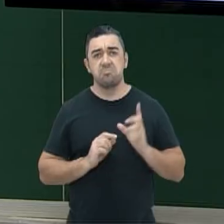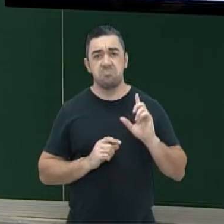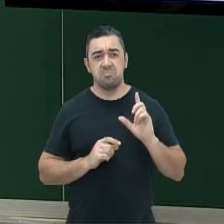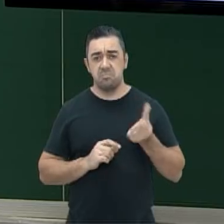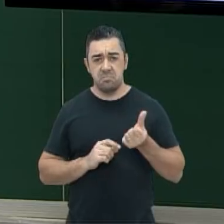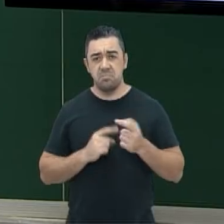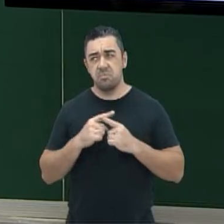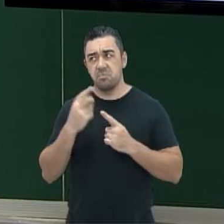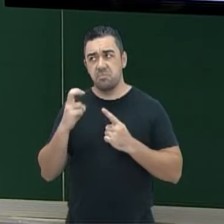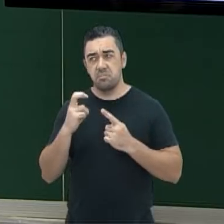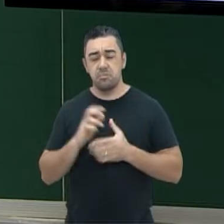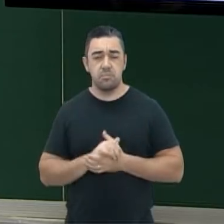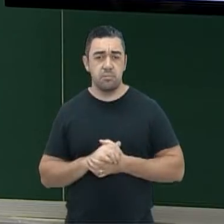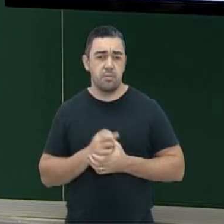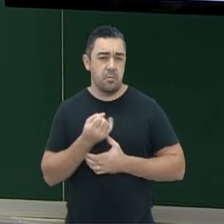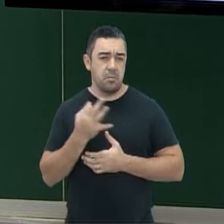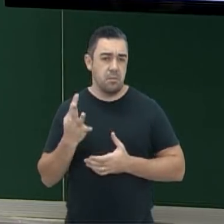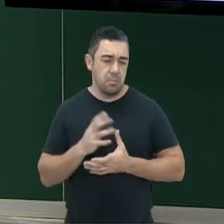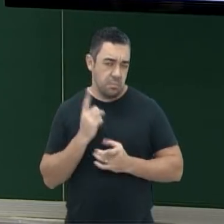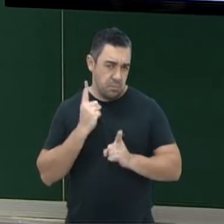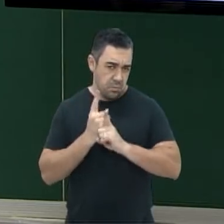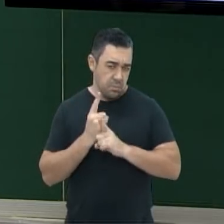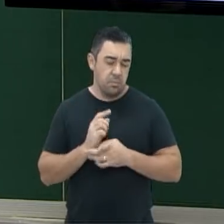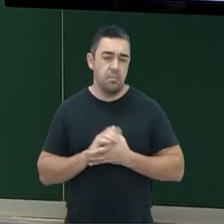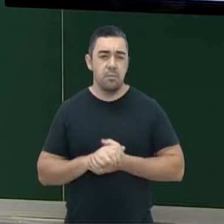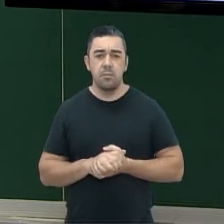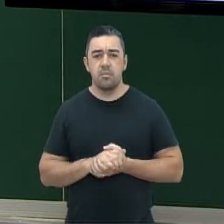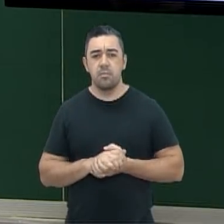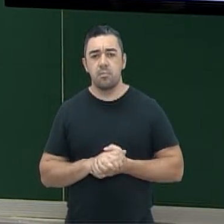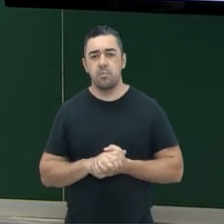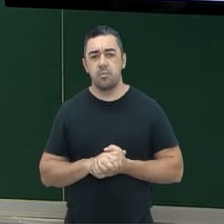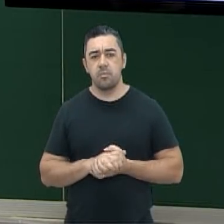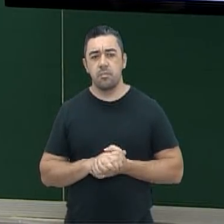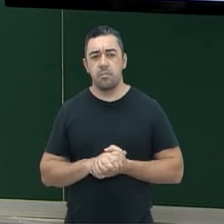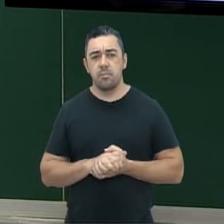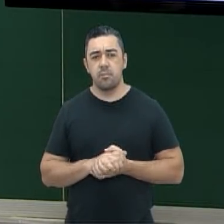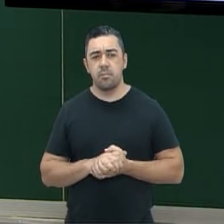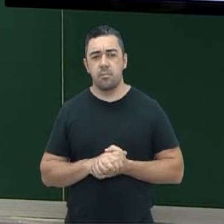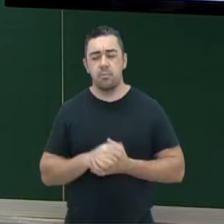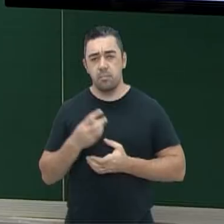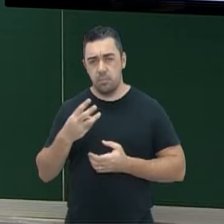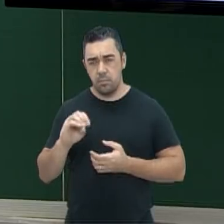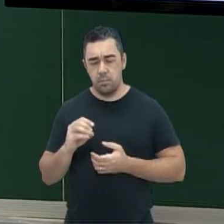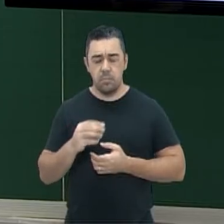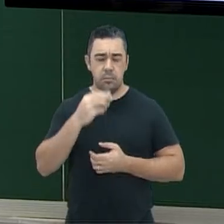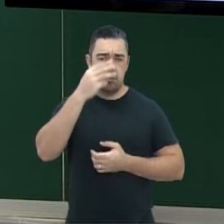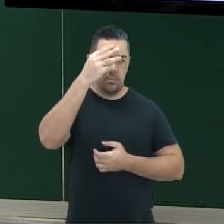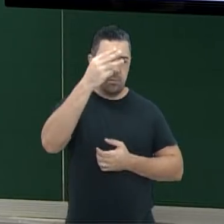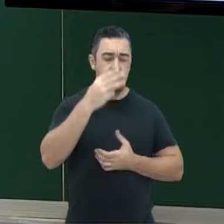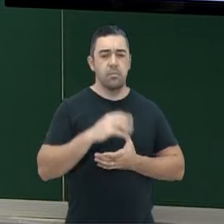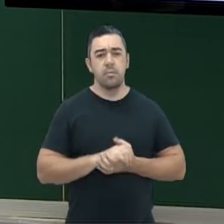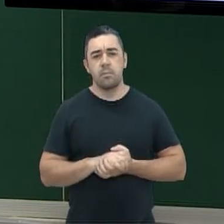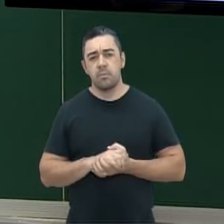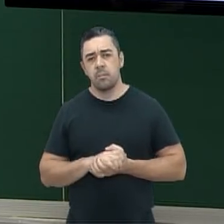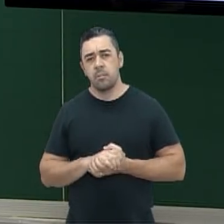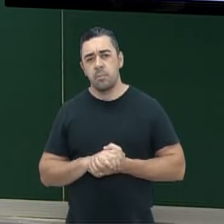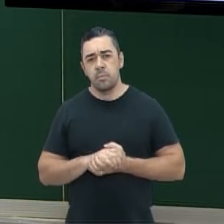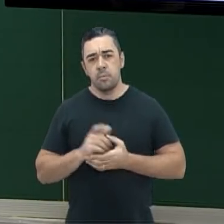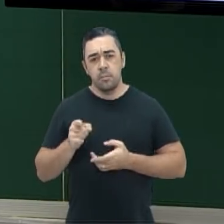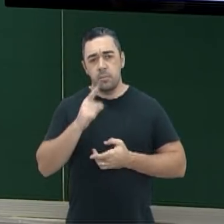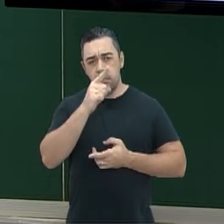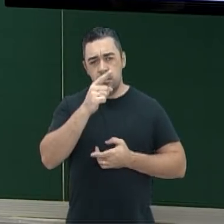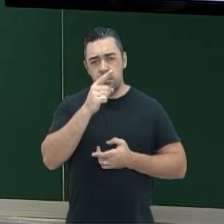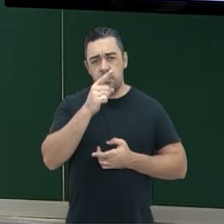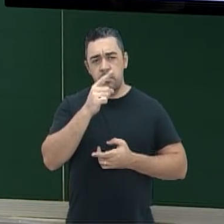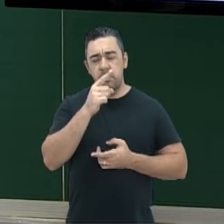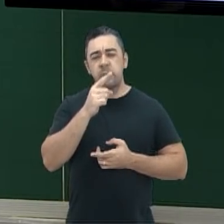16 vezes 5. Quanto que vai dar 16 vezes 5? Dá 30, vai 3, 5 vezes